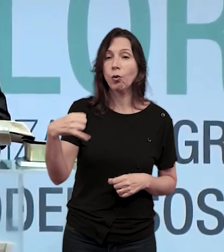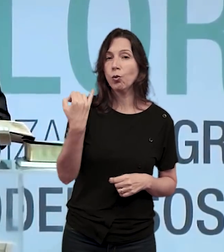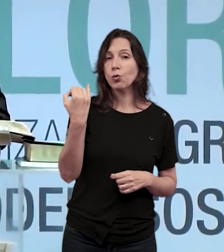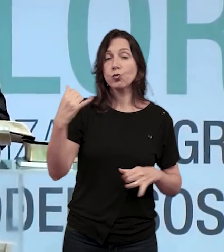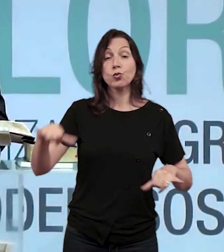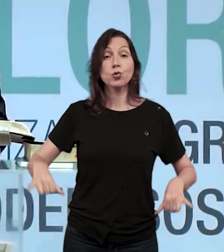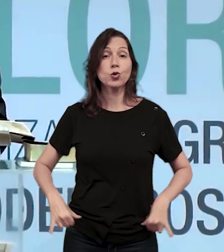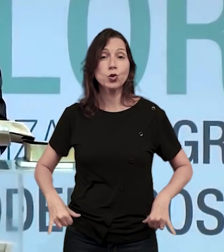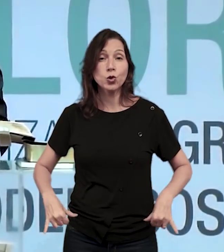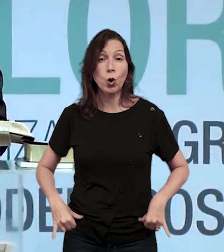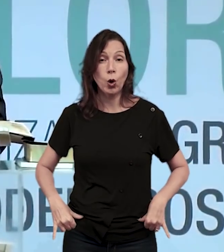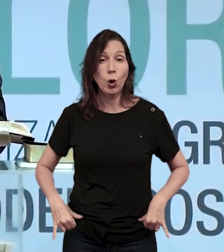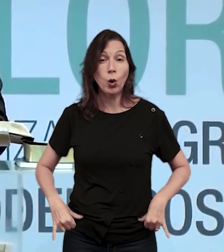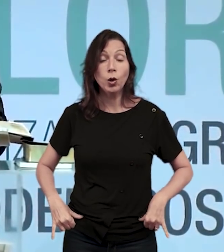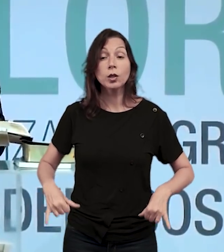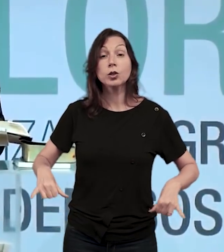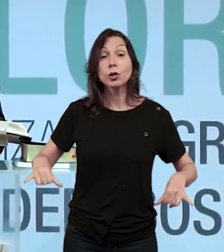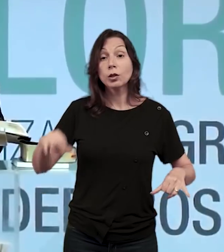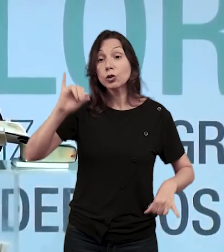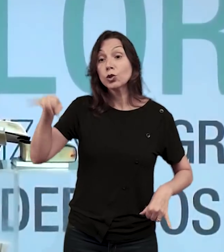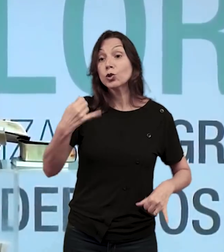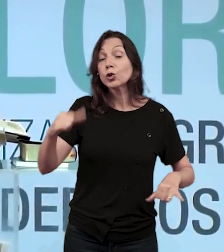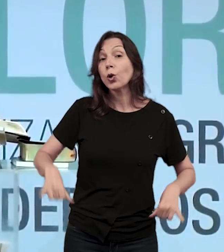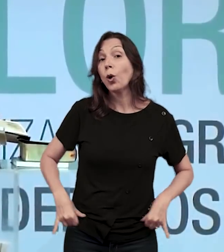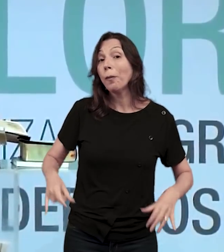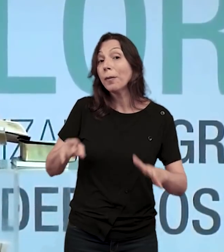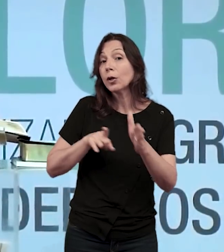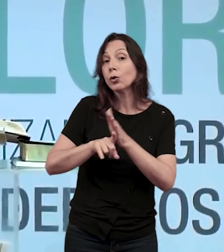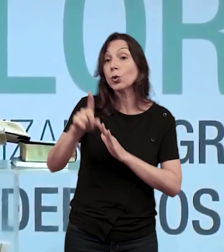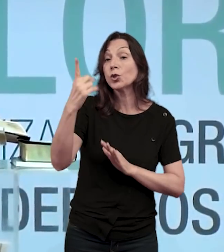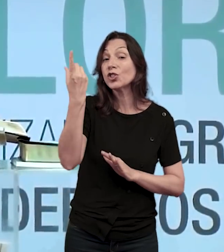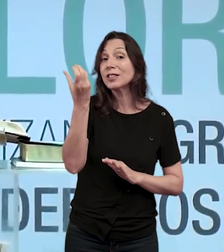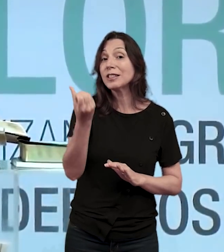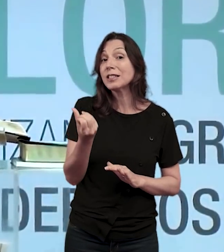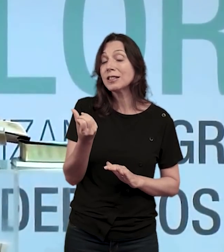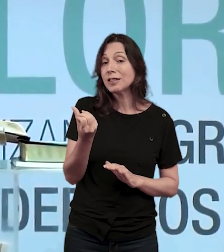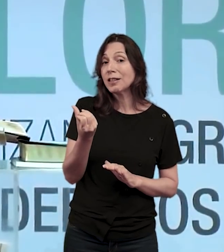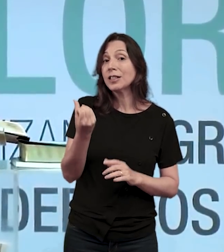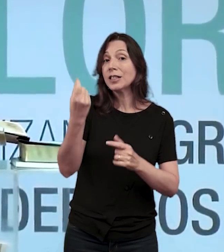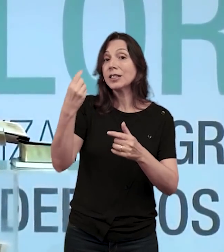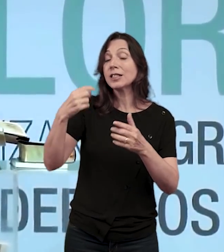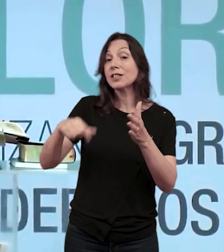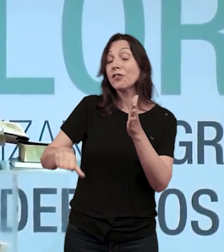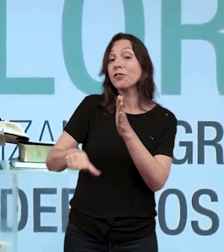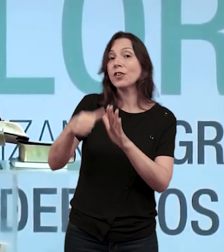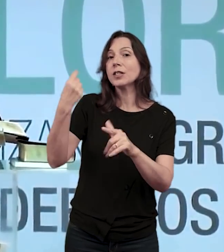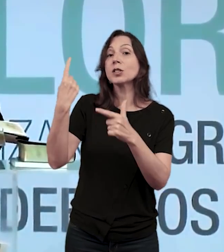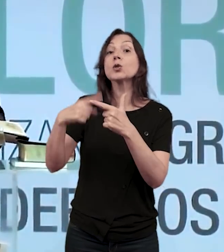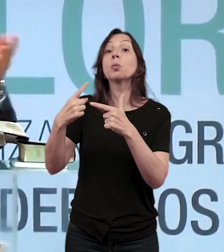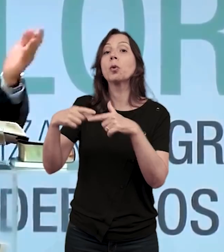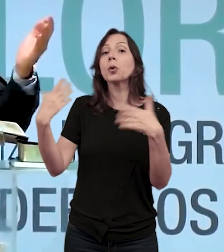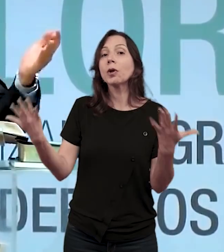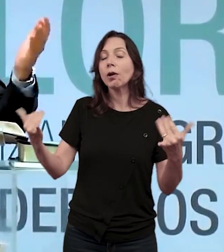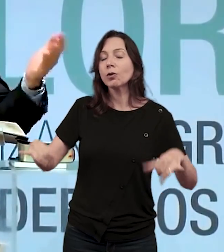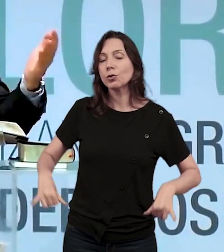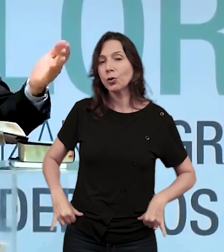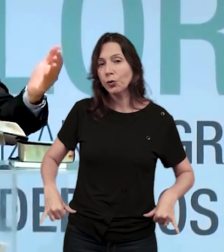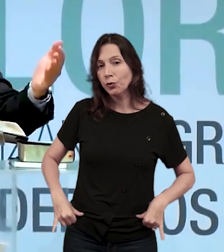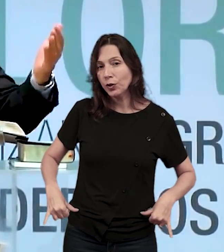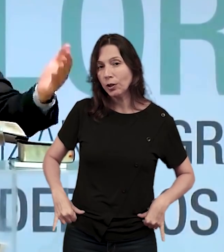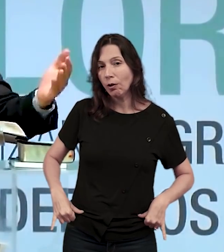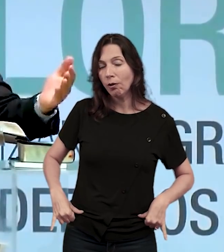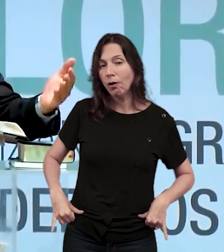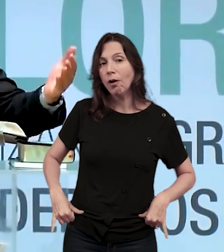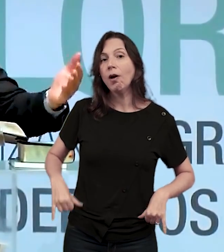quê, assim como Deus não censurou Paulo por ter orado 3 vezes, assim como o próprio Filho de